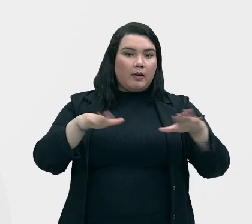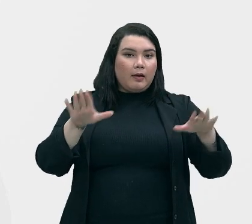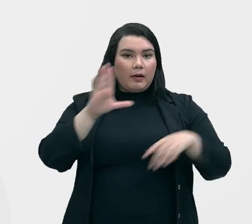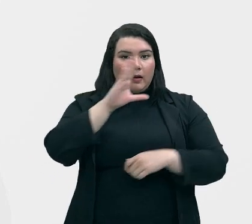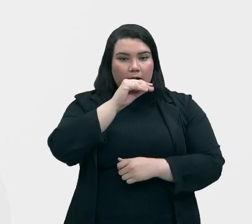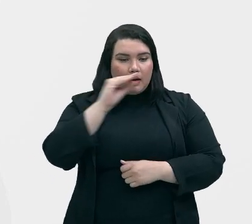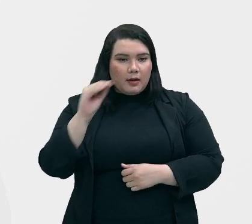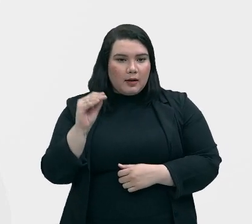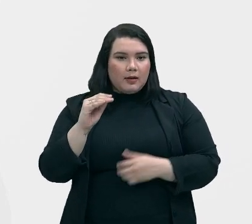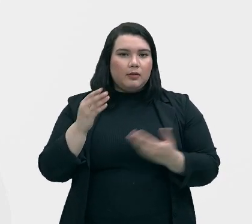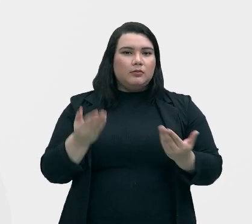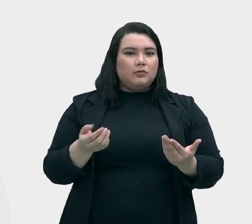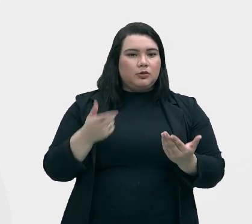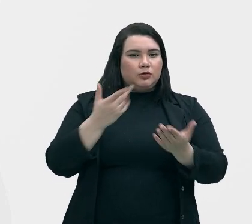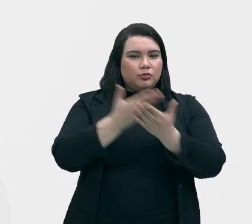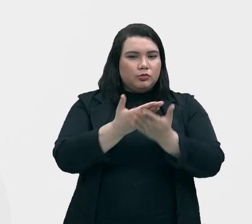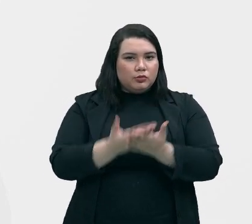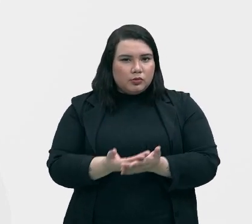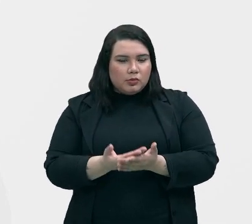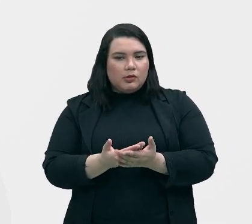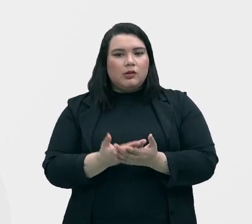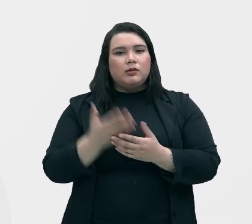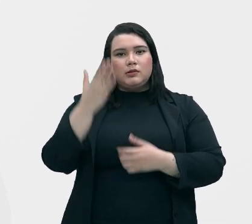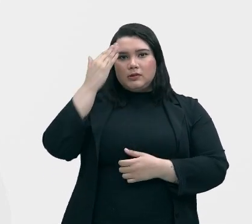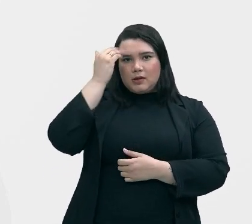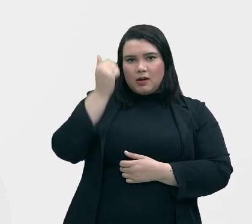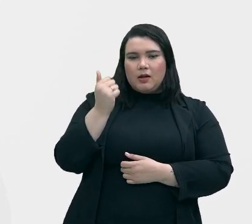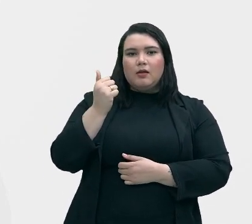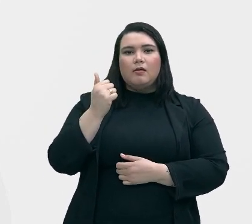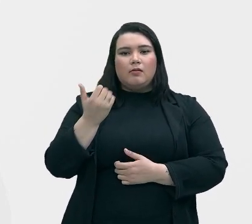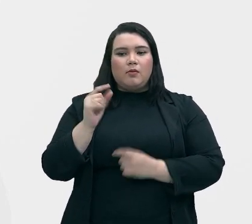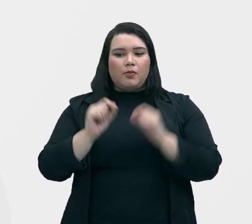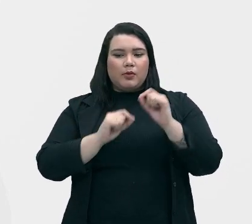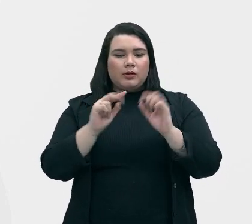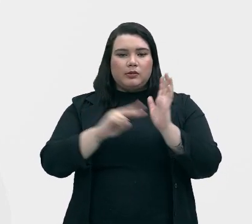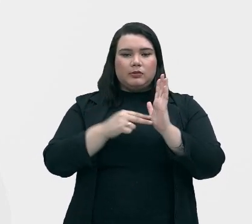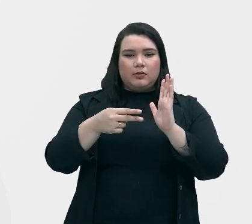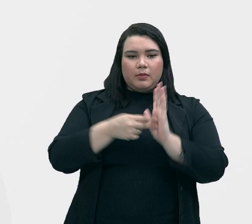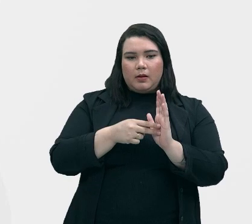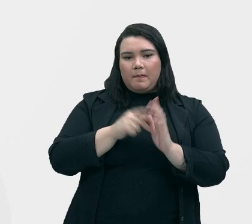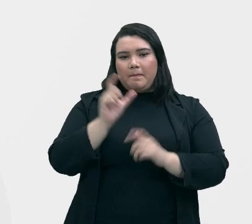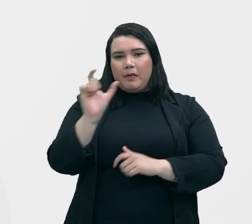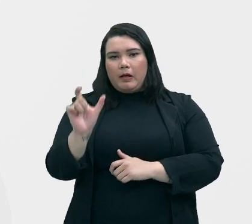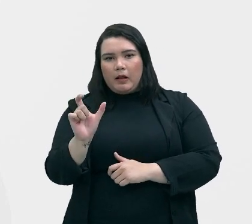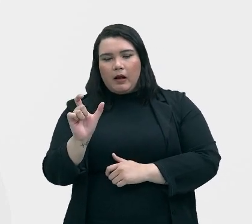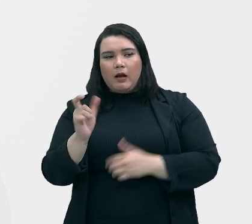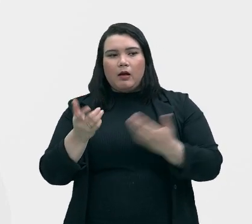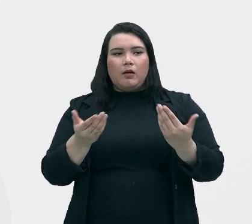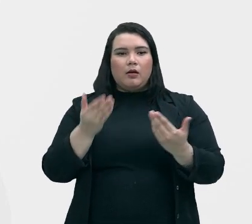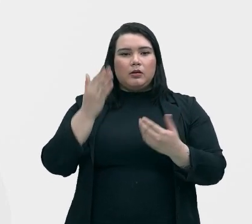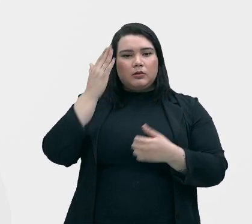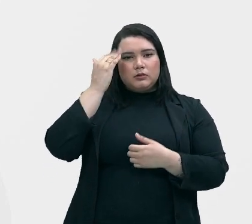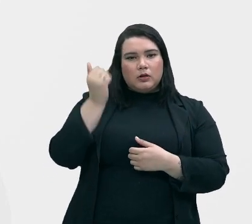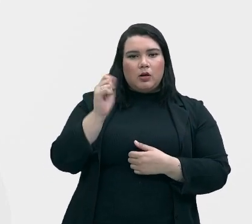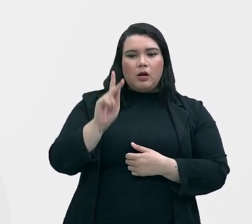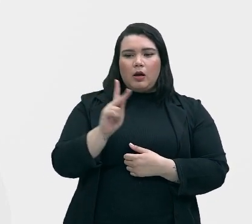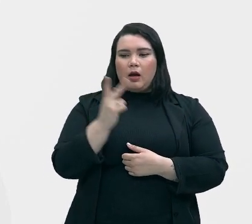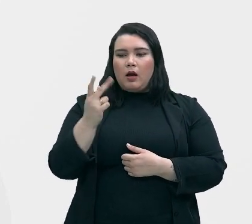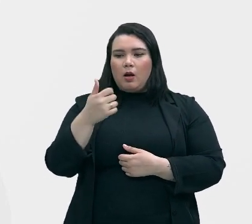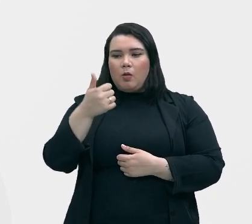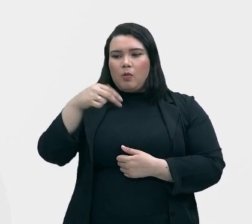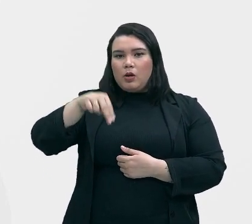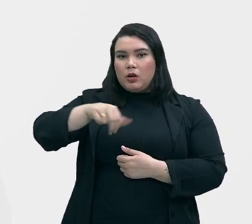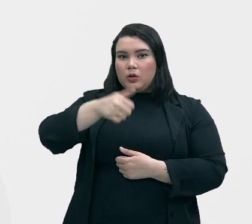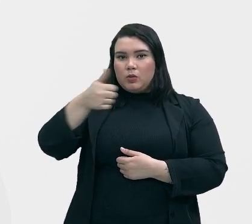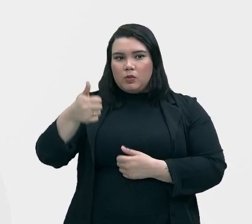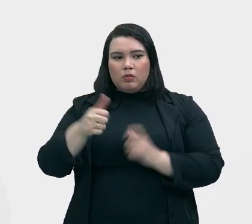por conta dessa divulgação e tudo mais, eles sabem o que é influenza, eles sabem o que é H1N1, né? Eles